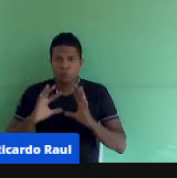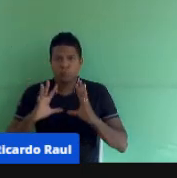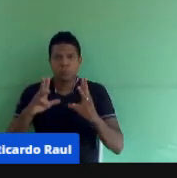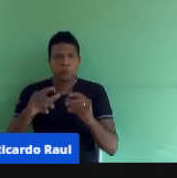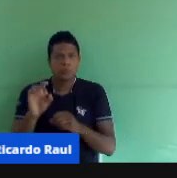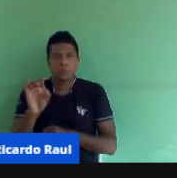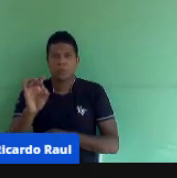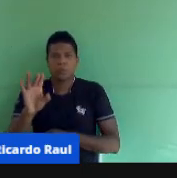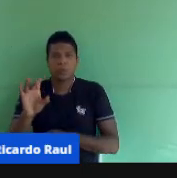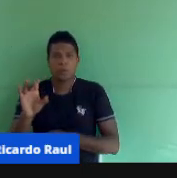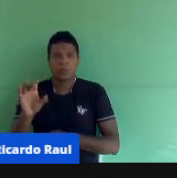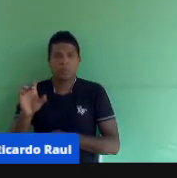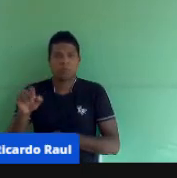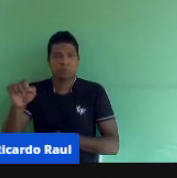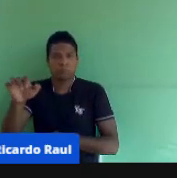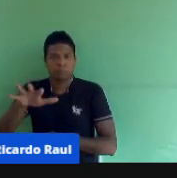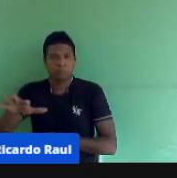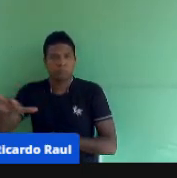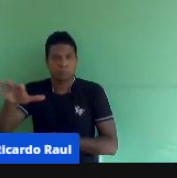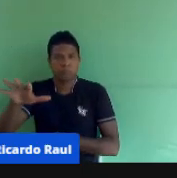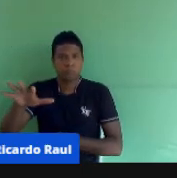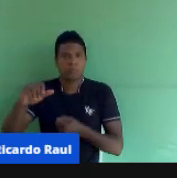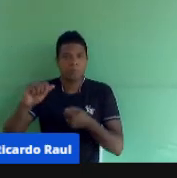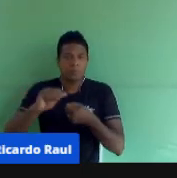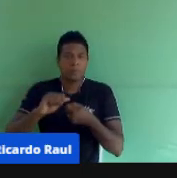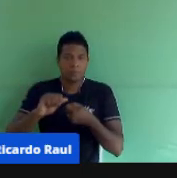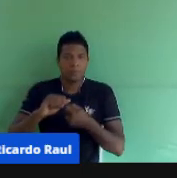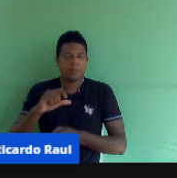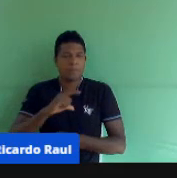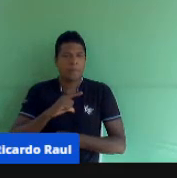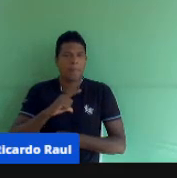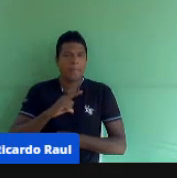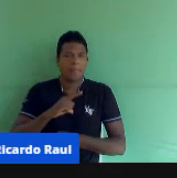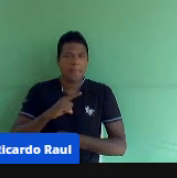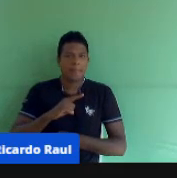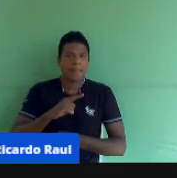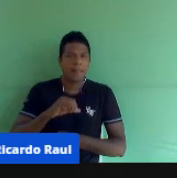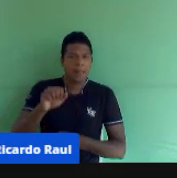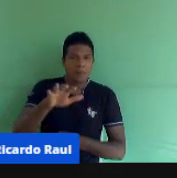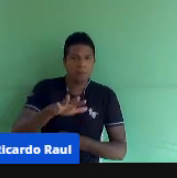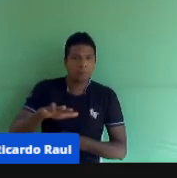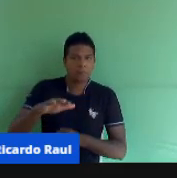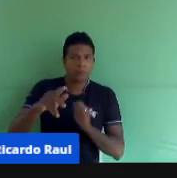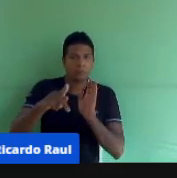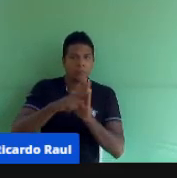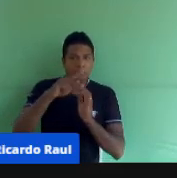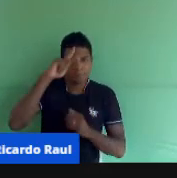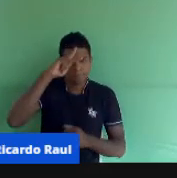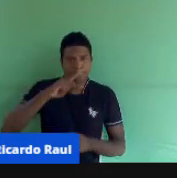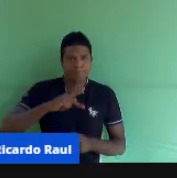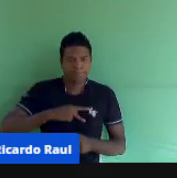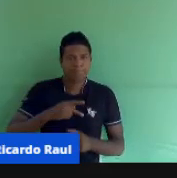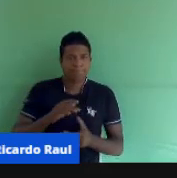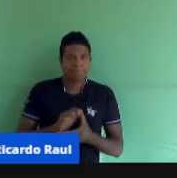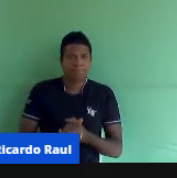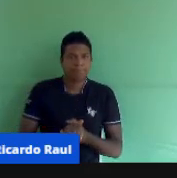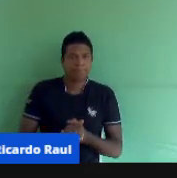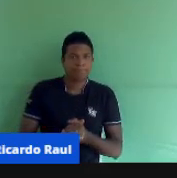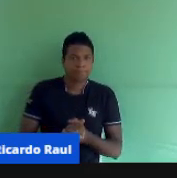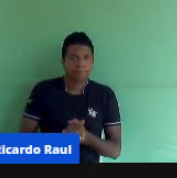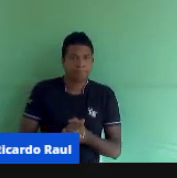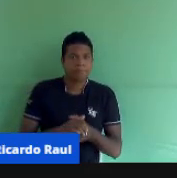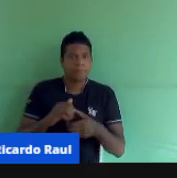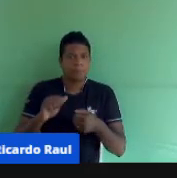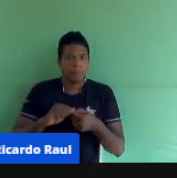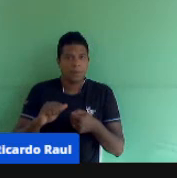só o seu lugar, mas aquelas ações que você tem ali no seu campo particular, ela interfere o global, e as ações que você